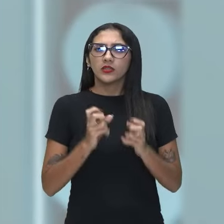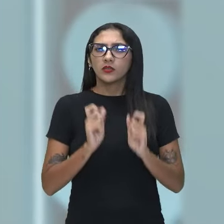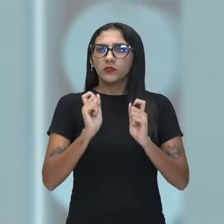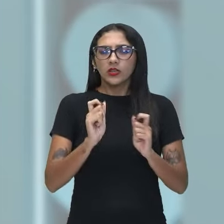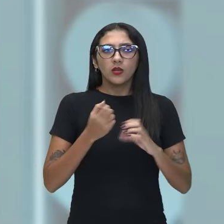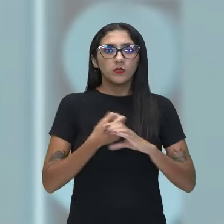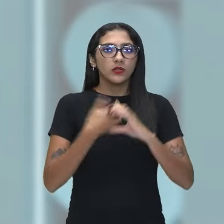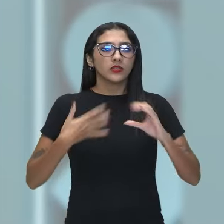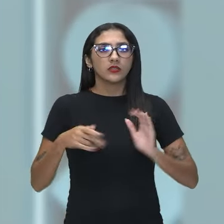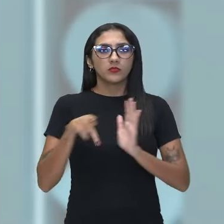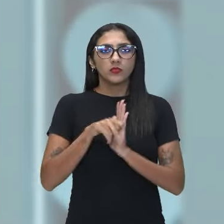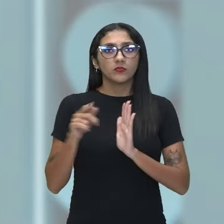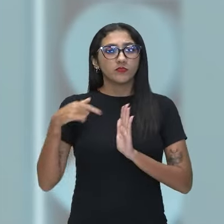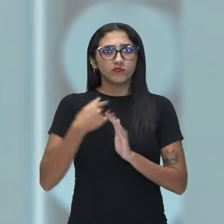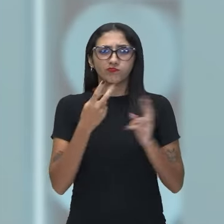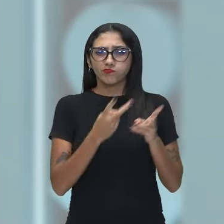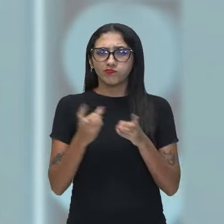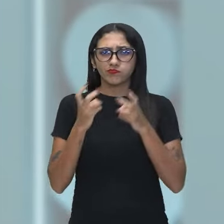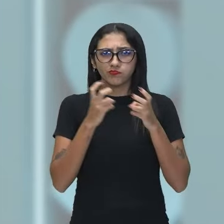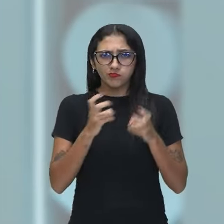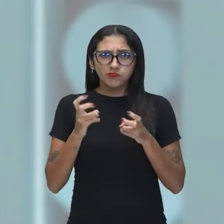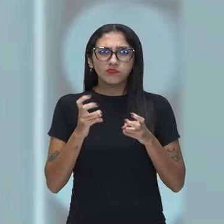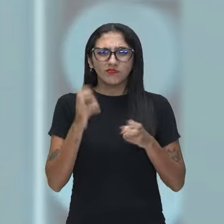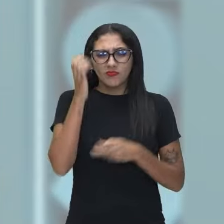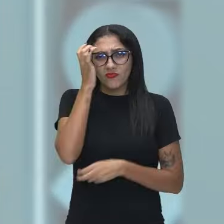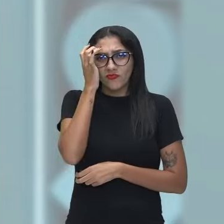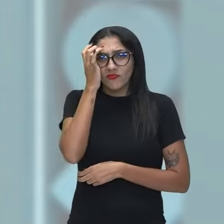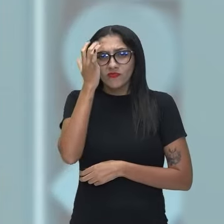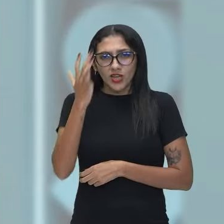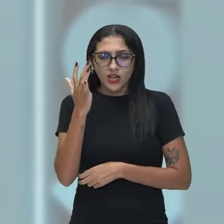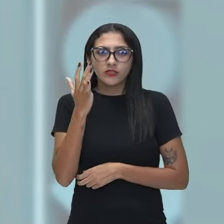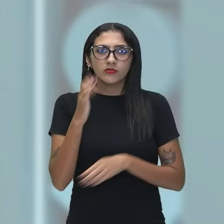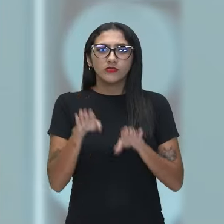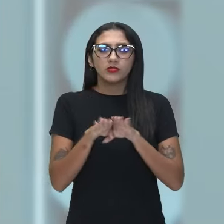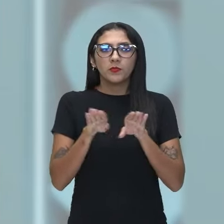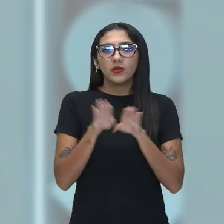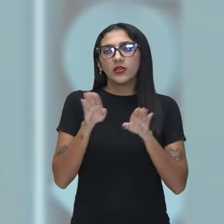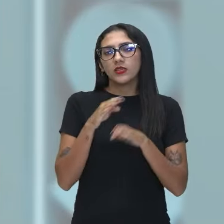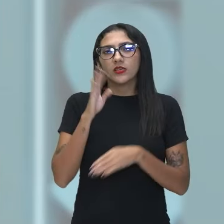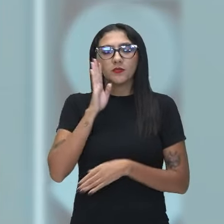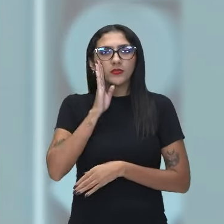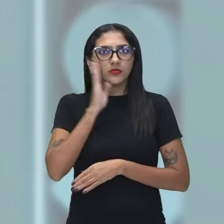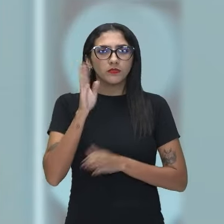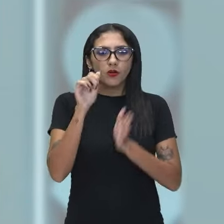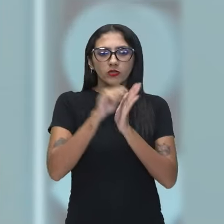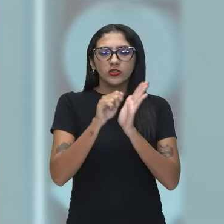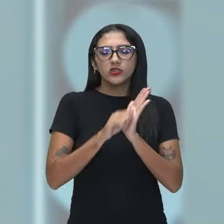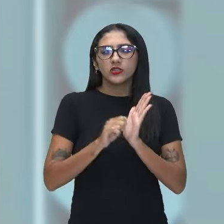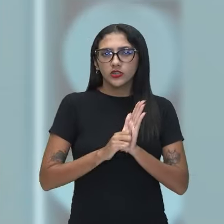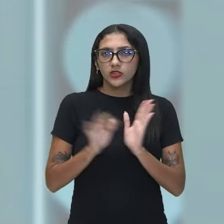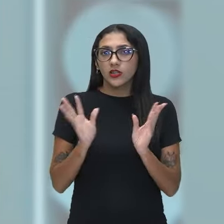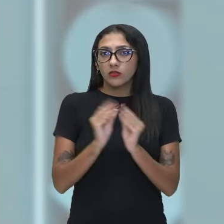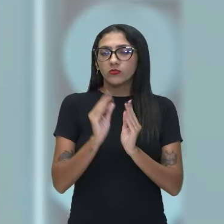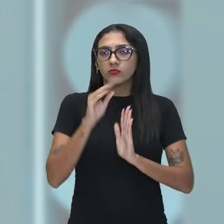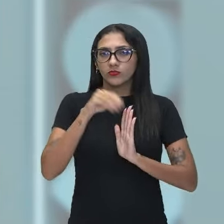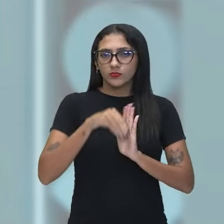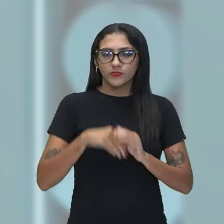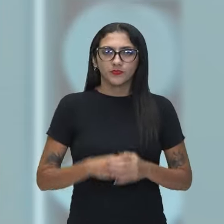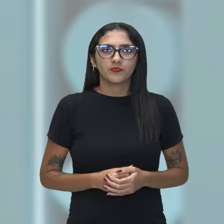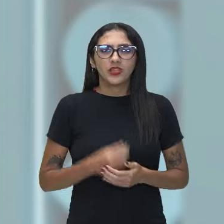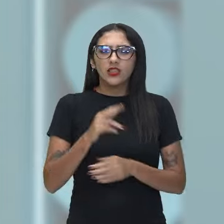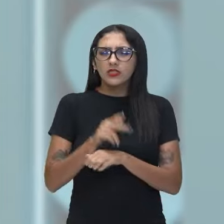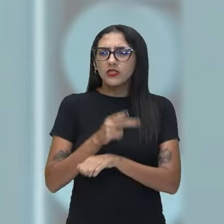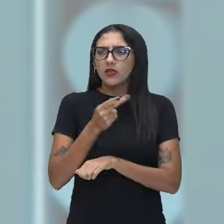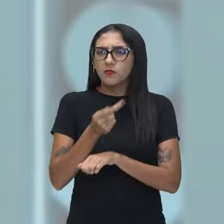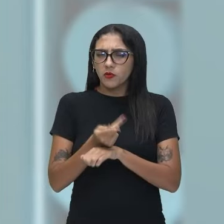compreender o texto-fonte e trouxemos essas ideias principais para o nosso resumo. Daqui a pouco nós vamos enfatizar